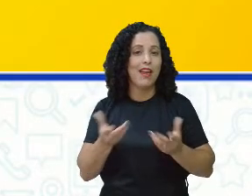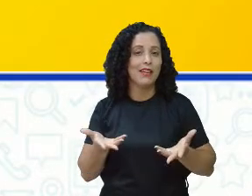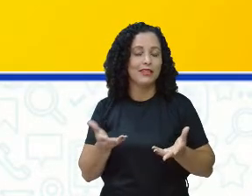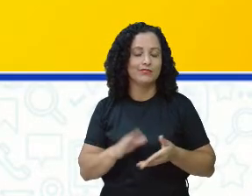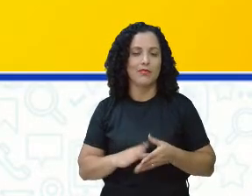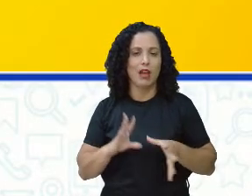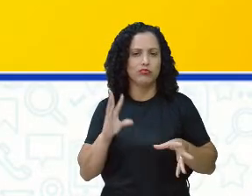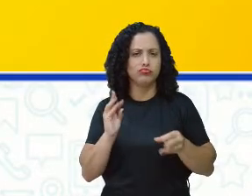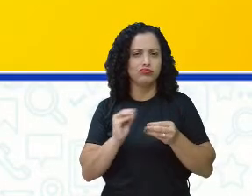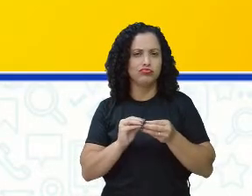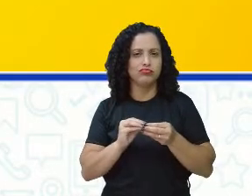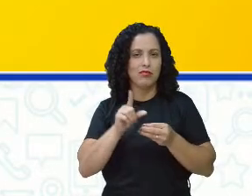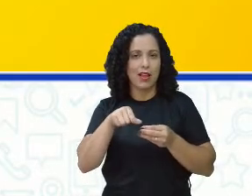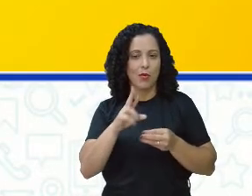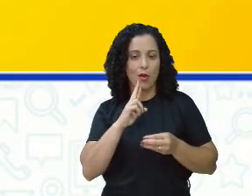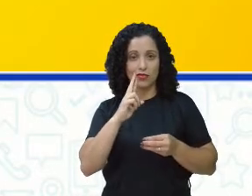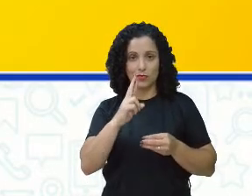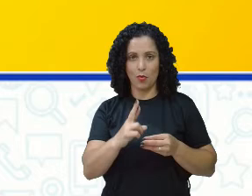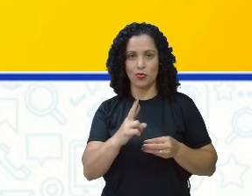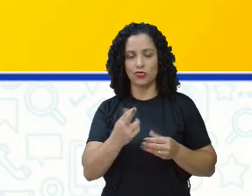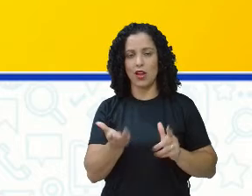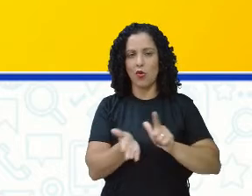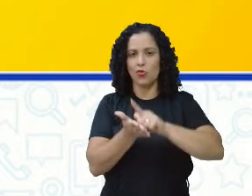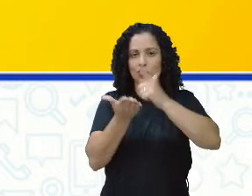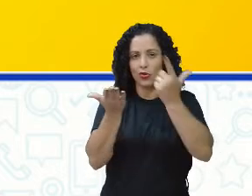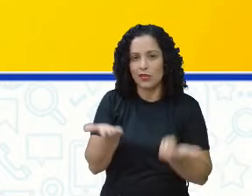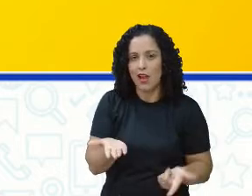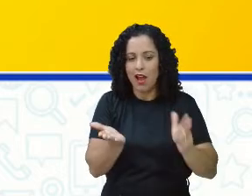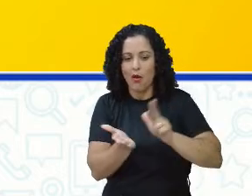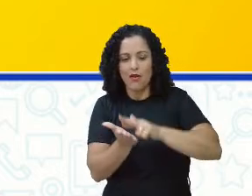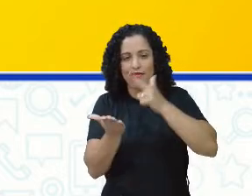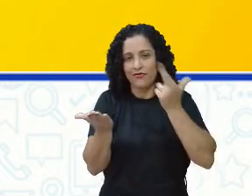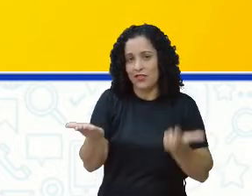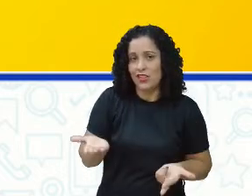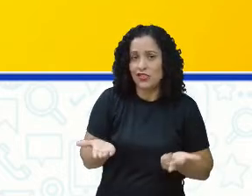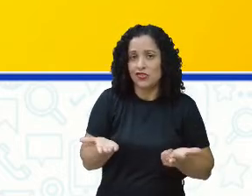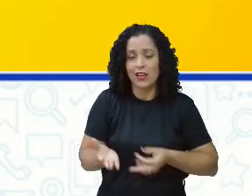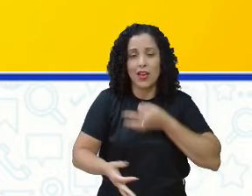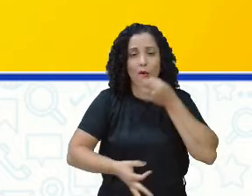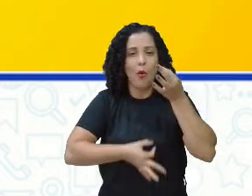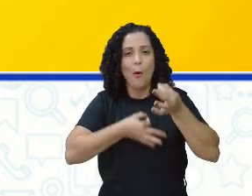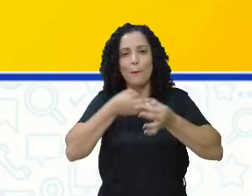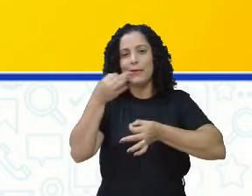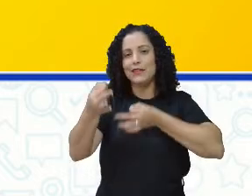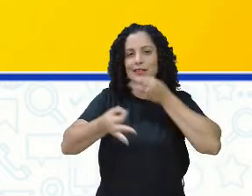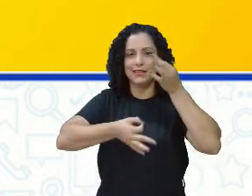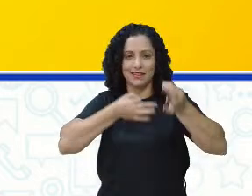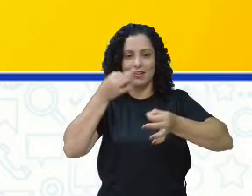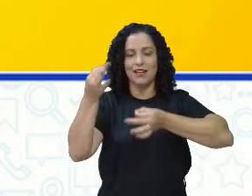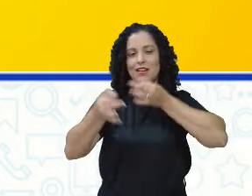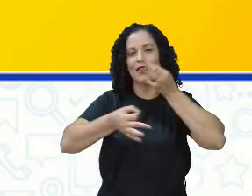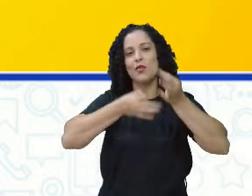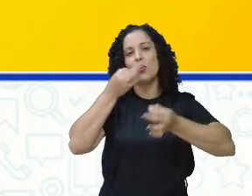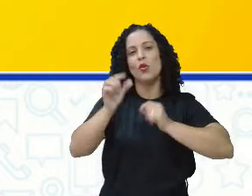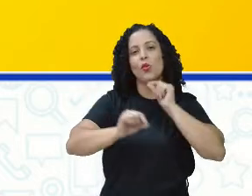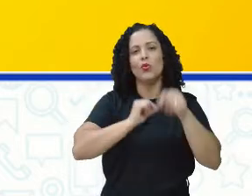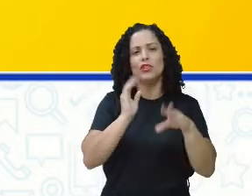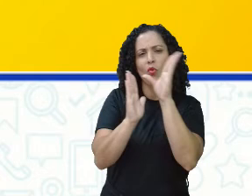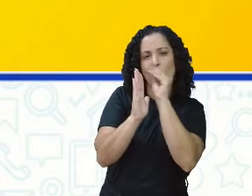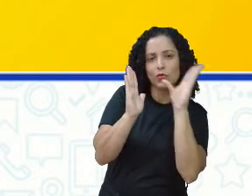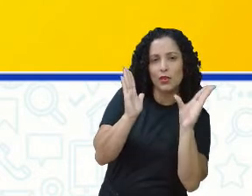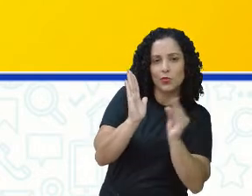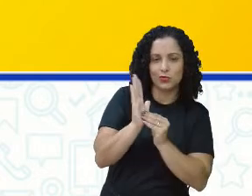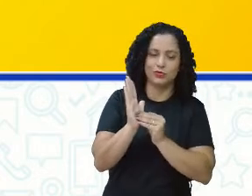uma resposta do leitor ao jornal ou revista, a fim de comentar sobre alguma matéria produzida por esses meios